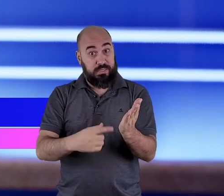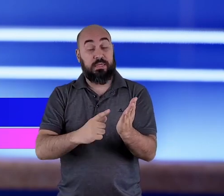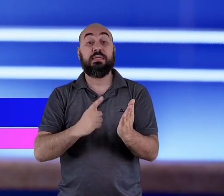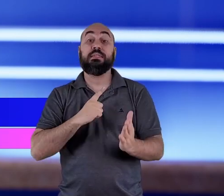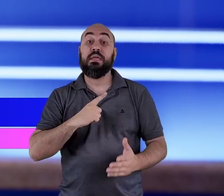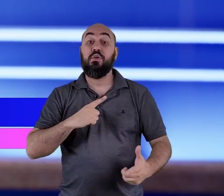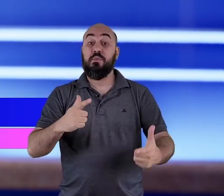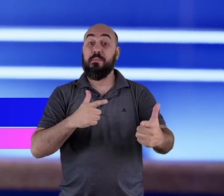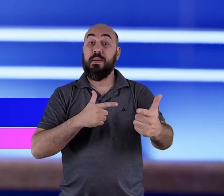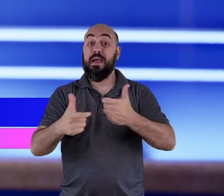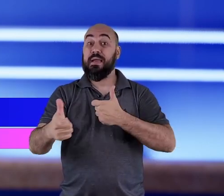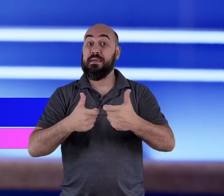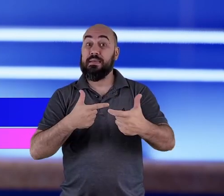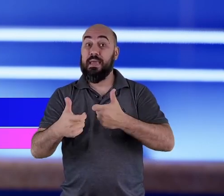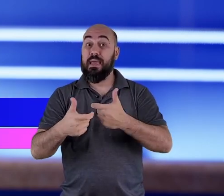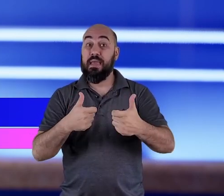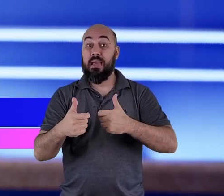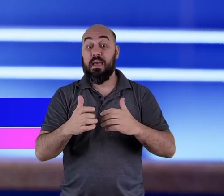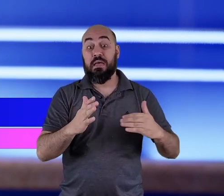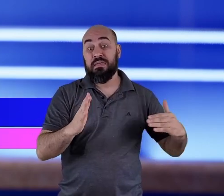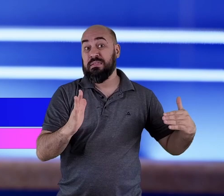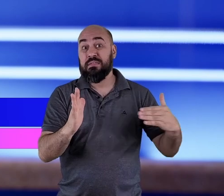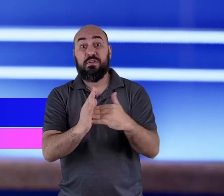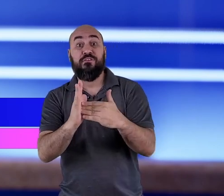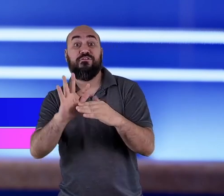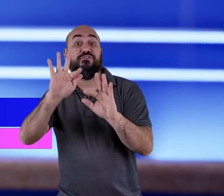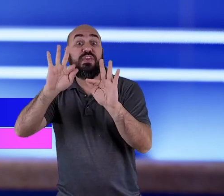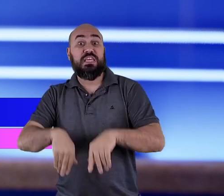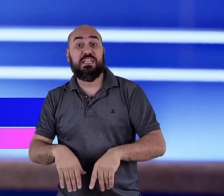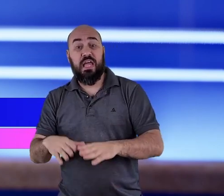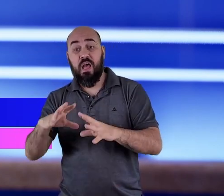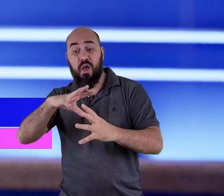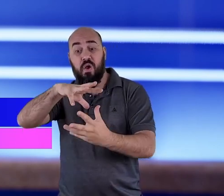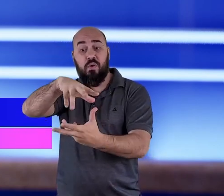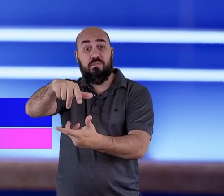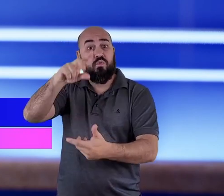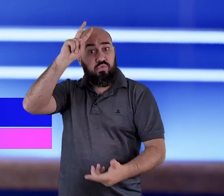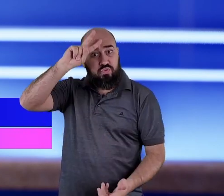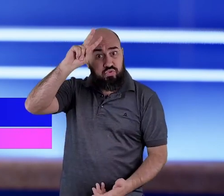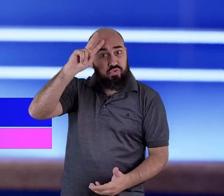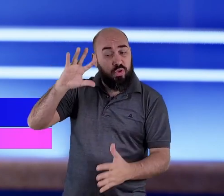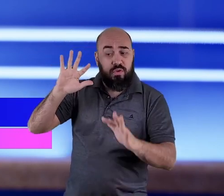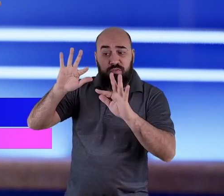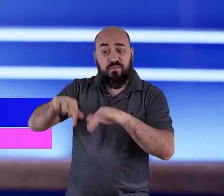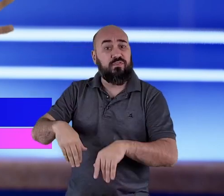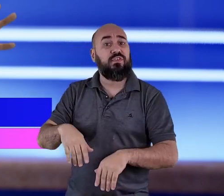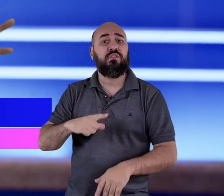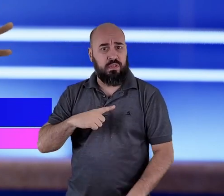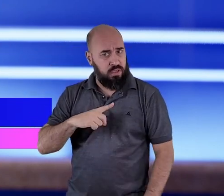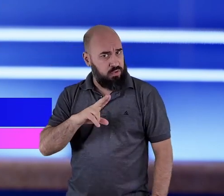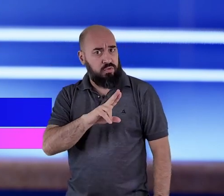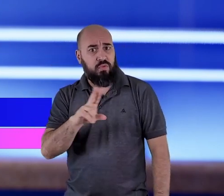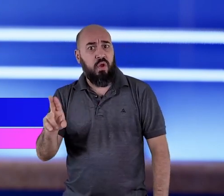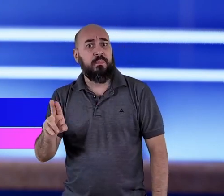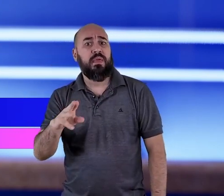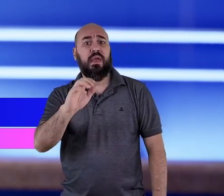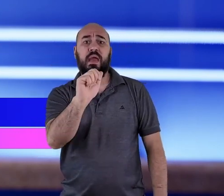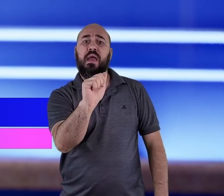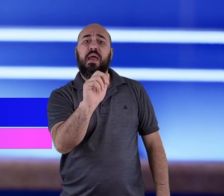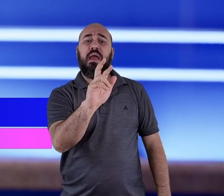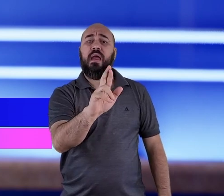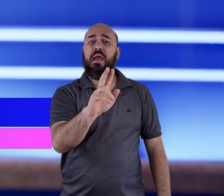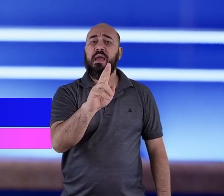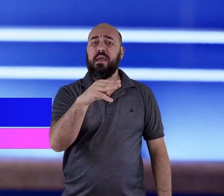que acontecerá nos dias finais da história, e ela tem um nome, Armagedon.